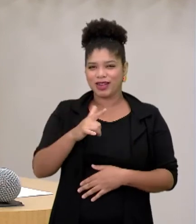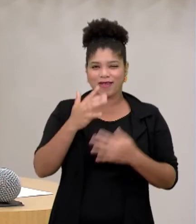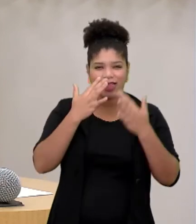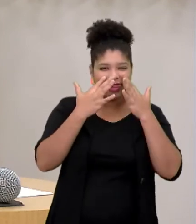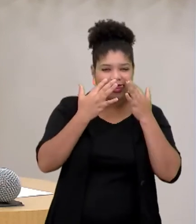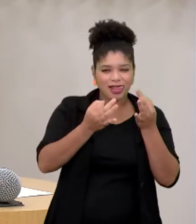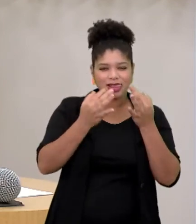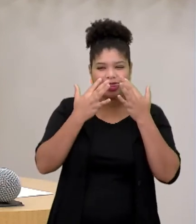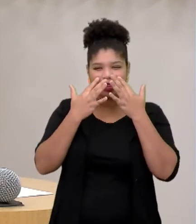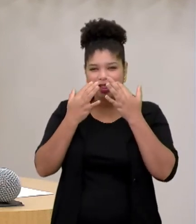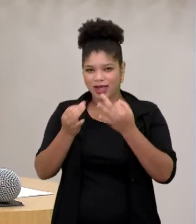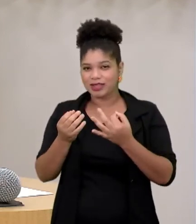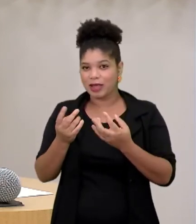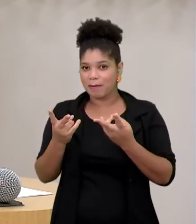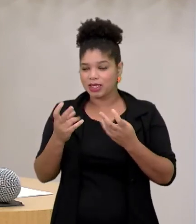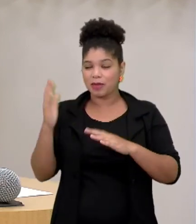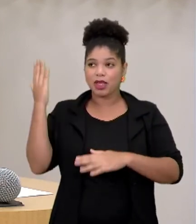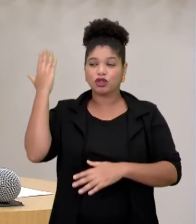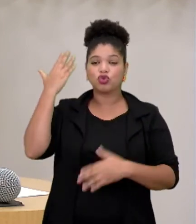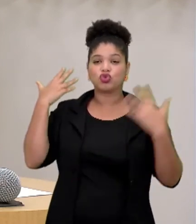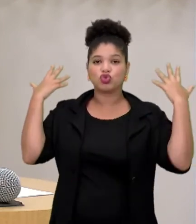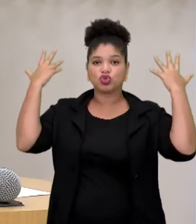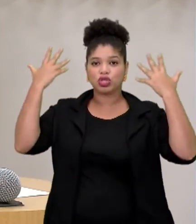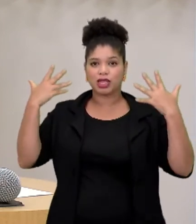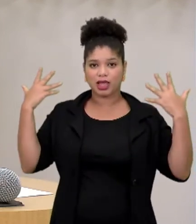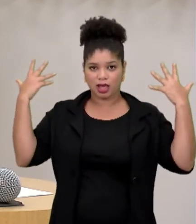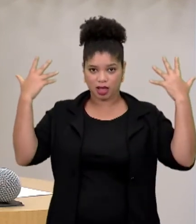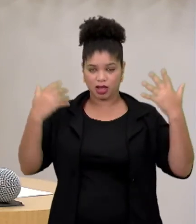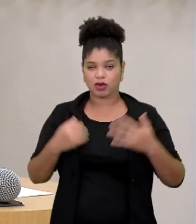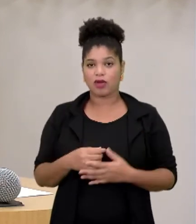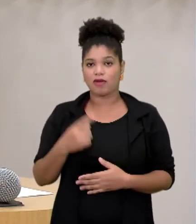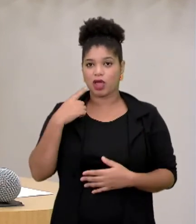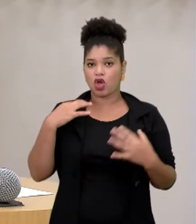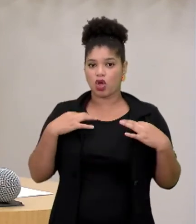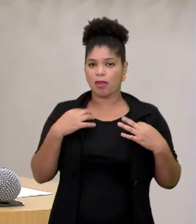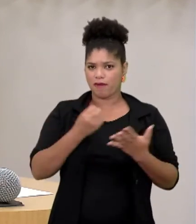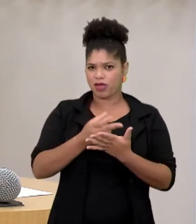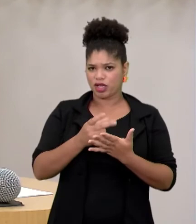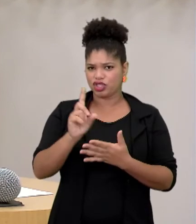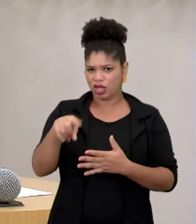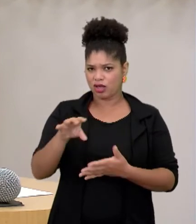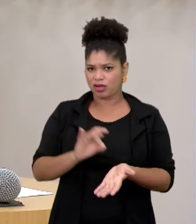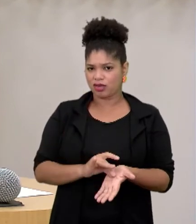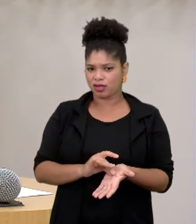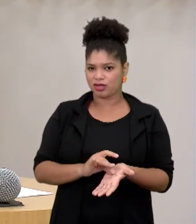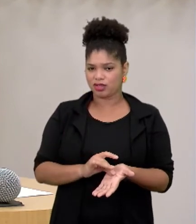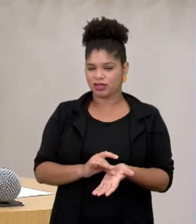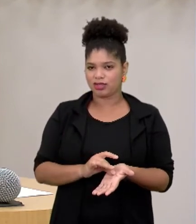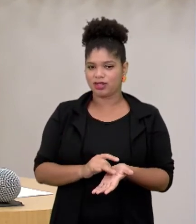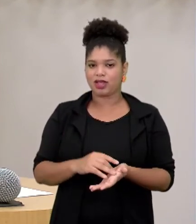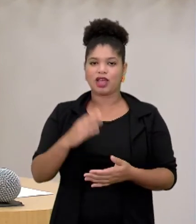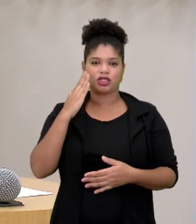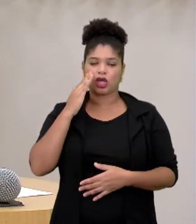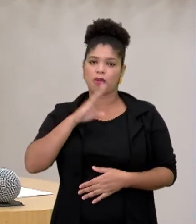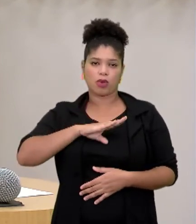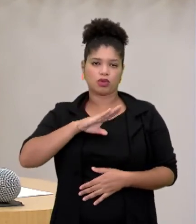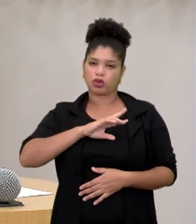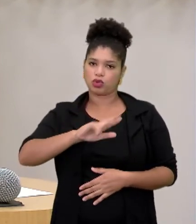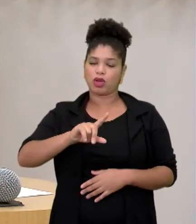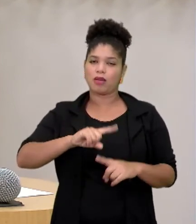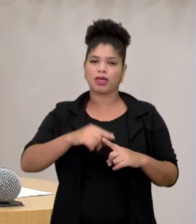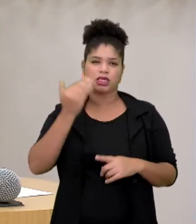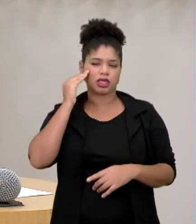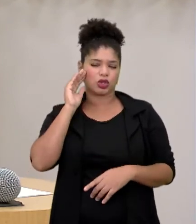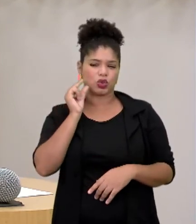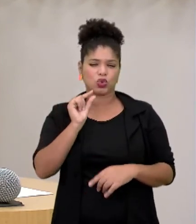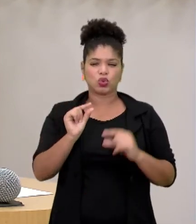novo. Repara no cenário, repara se realmente está vendendo roupa. Isso mesmo. Eu sei que não está em português, mas dá para entender alguma